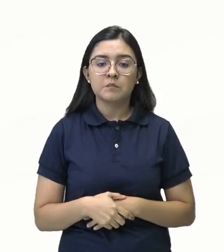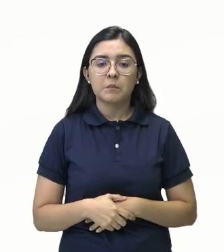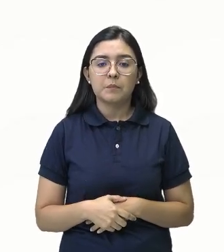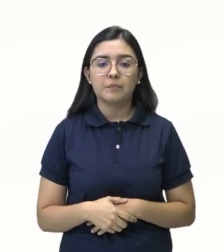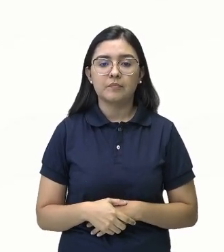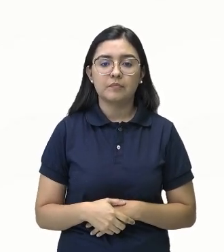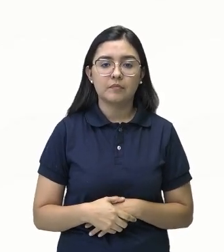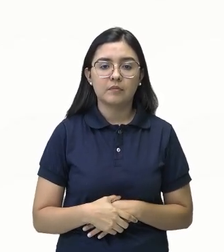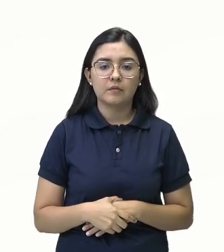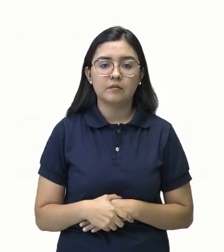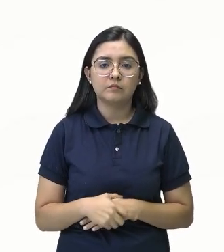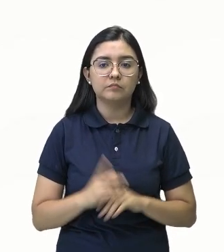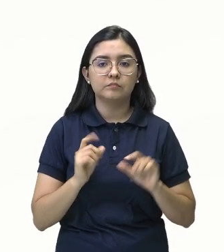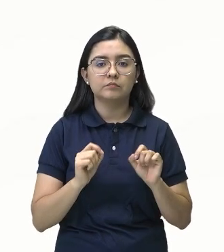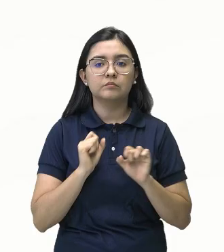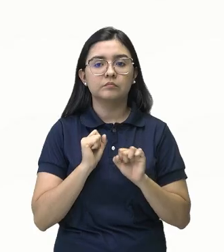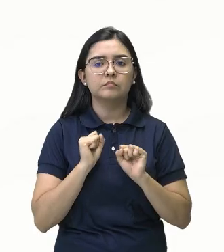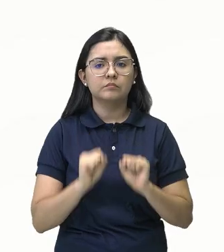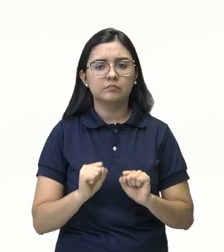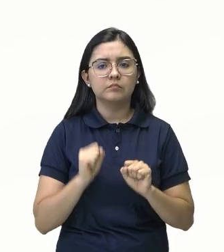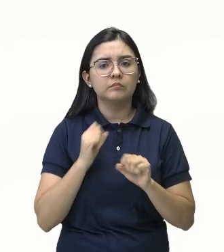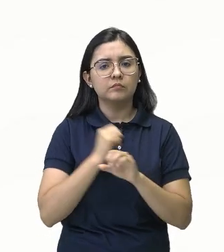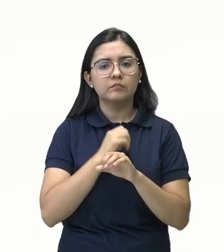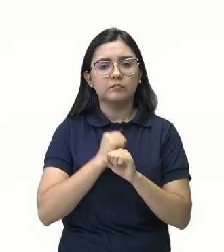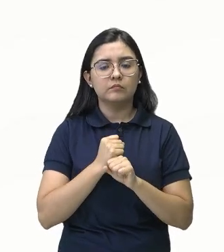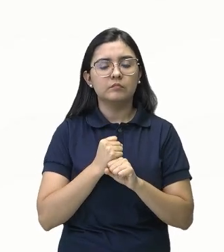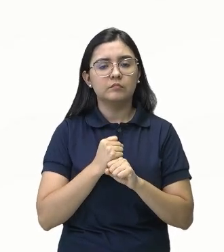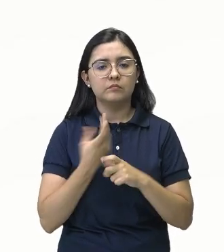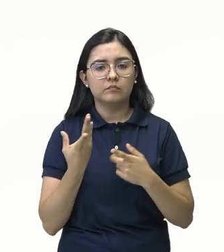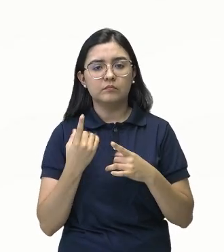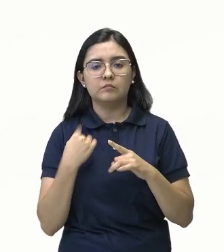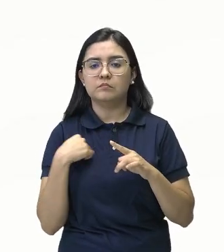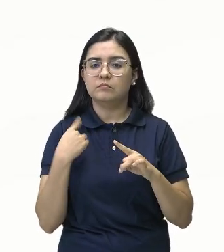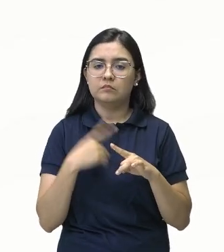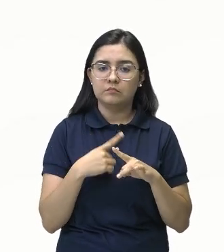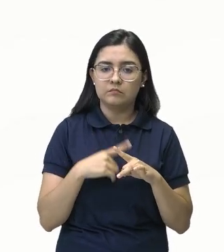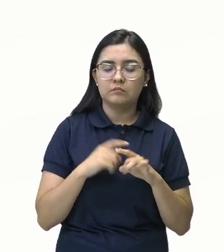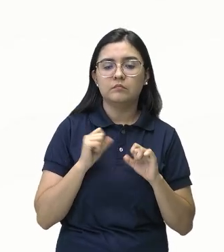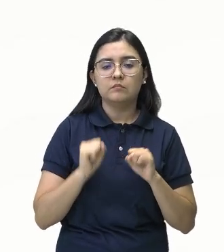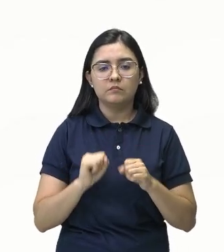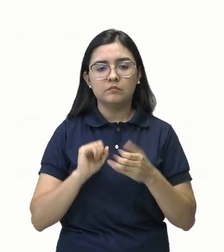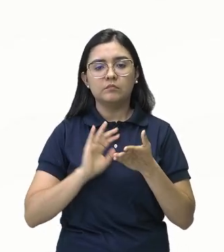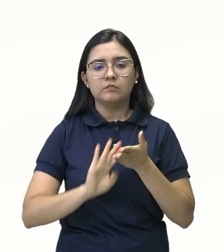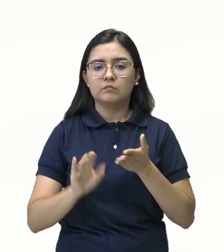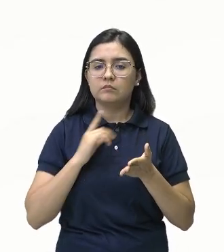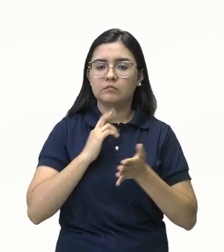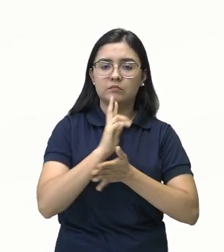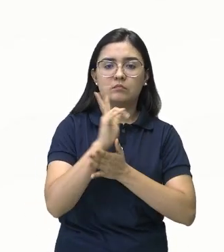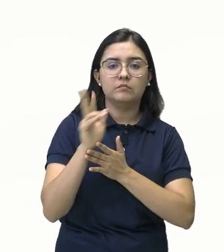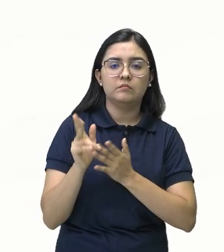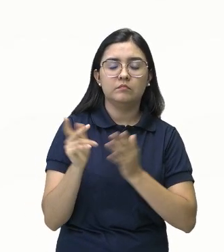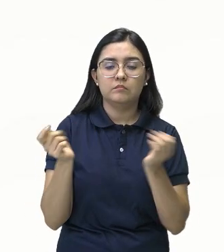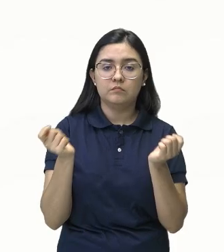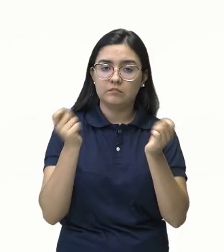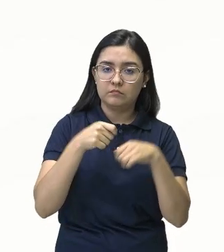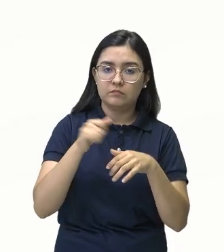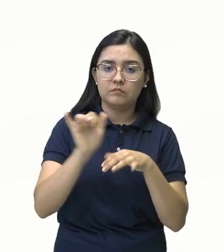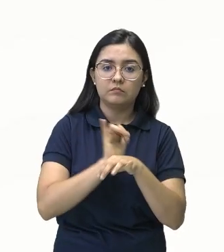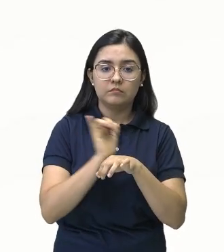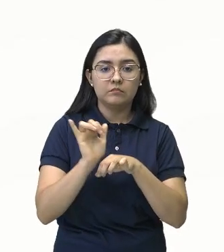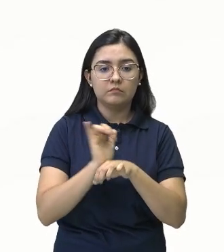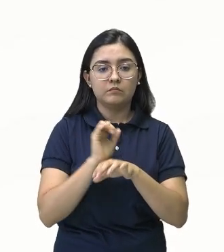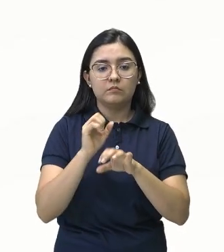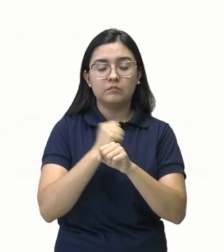E aí, o que é que eu posso fazer? Eu posso multiplicar direto, eu posso cortar, eu tenho várias opções que eu posso fazer.